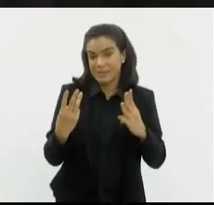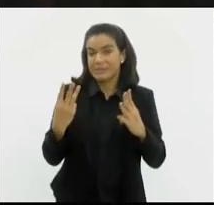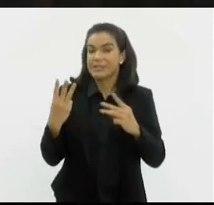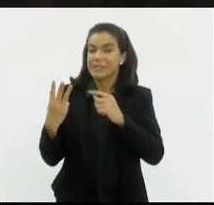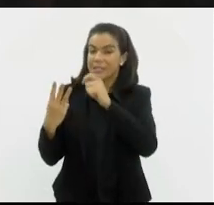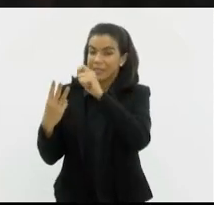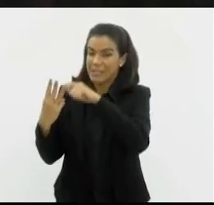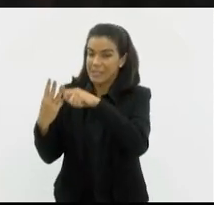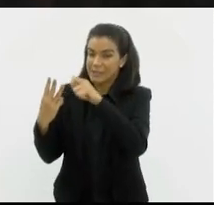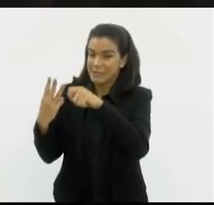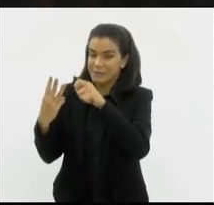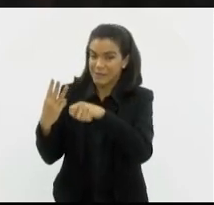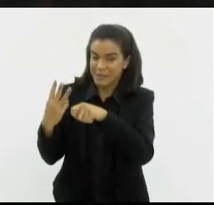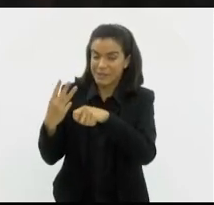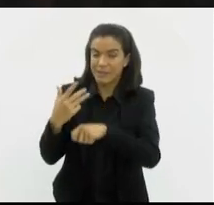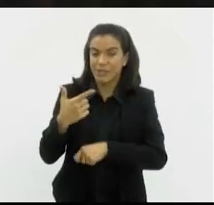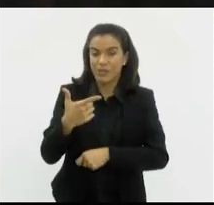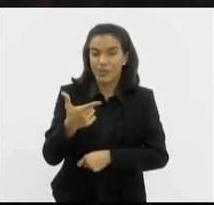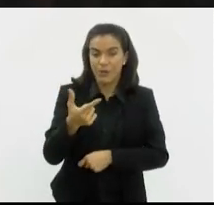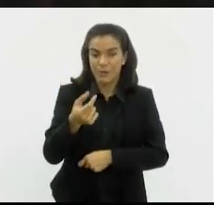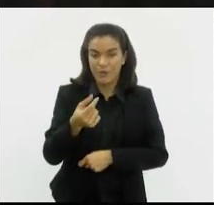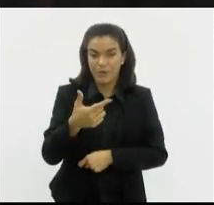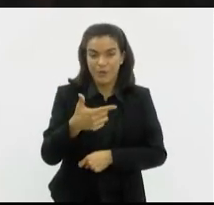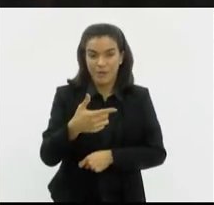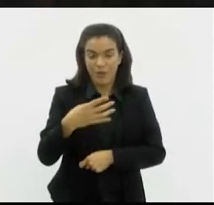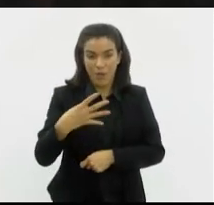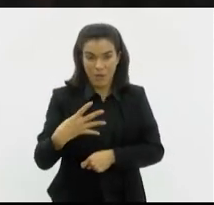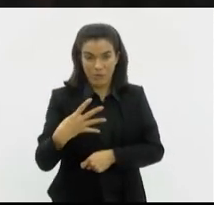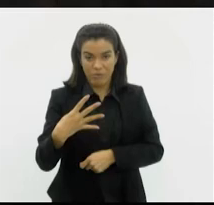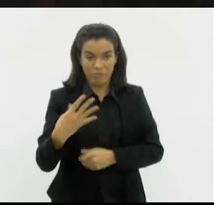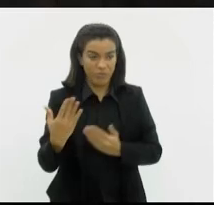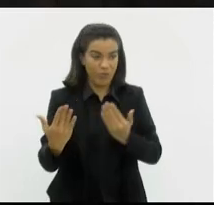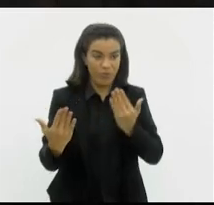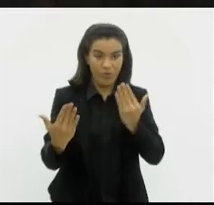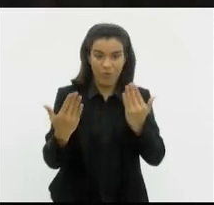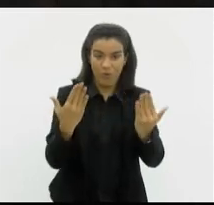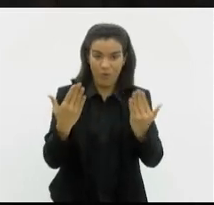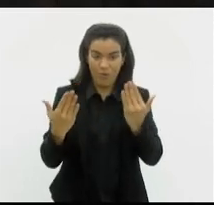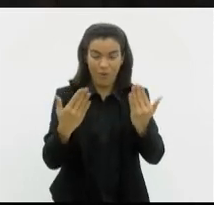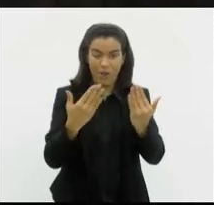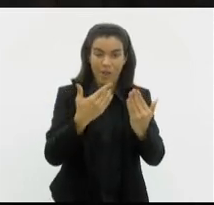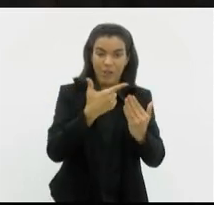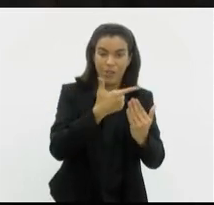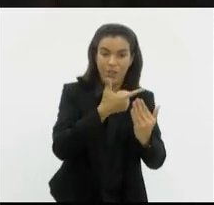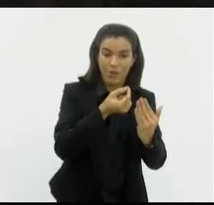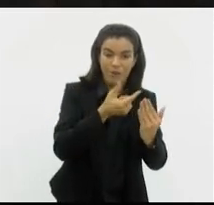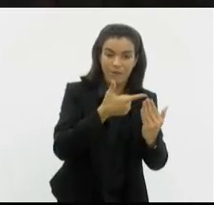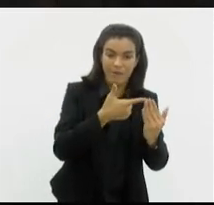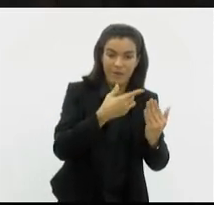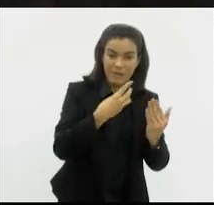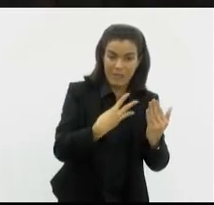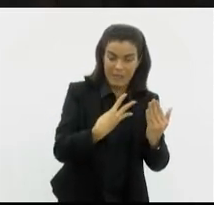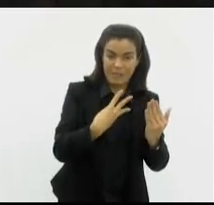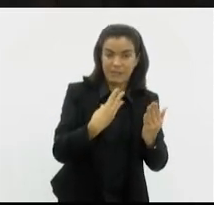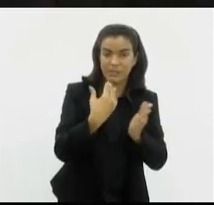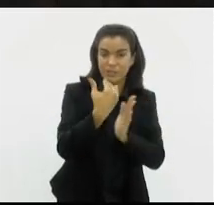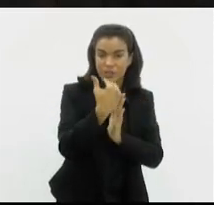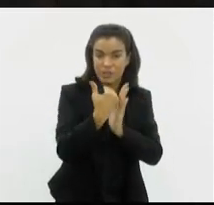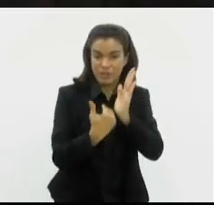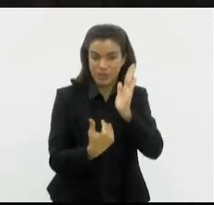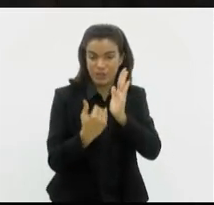24, quando cotejado com o primeiro trimestre de 23, descontada a